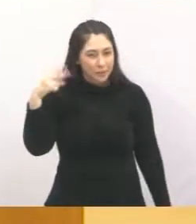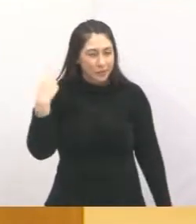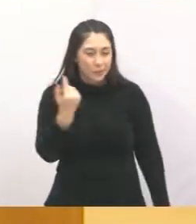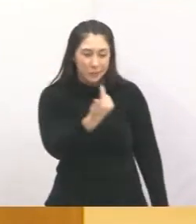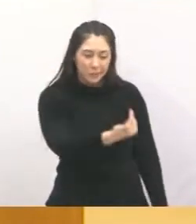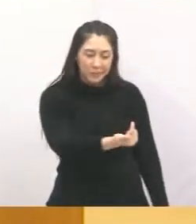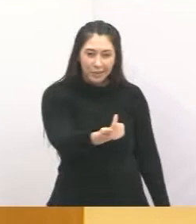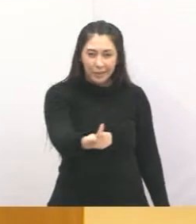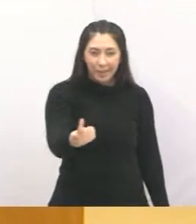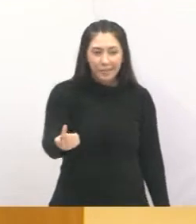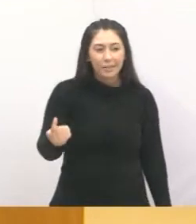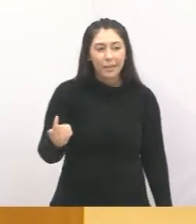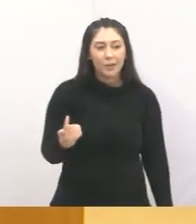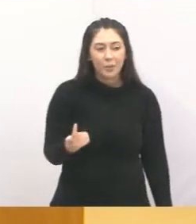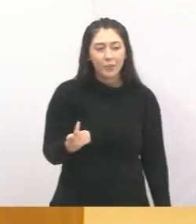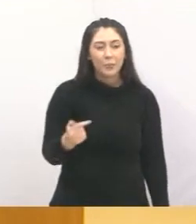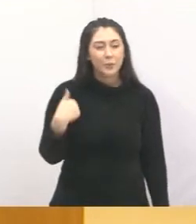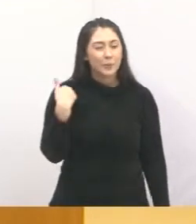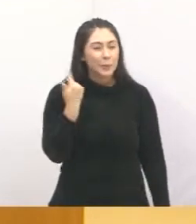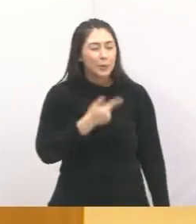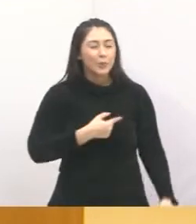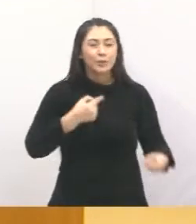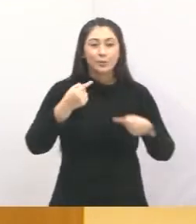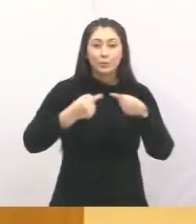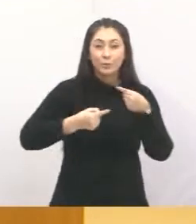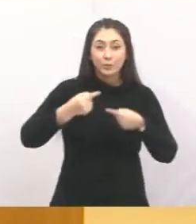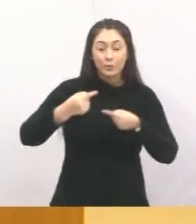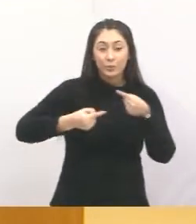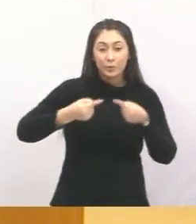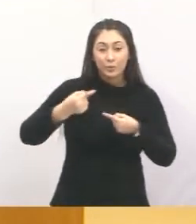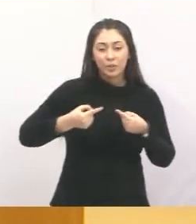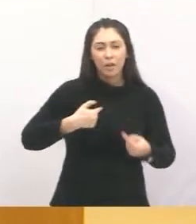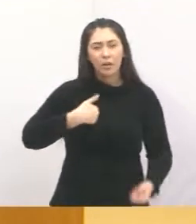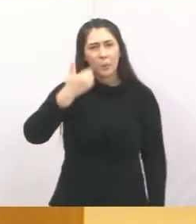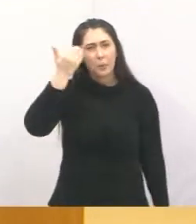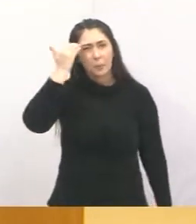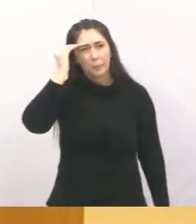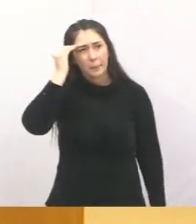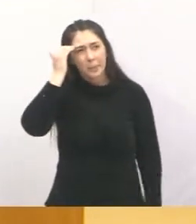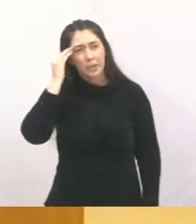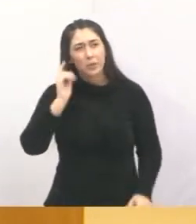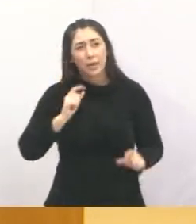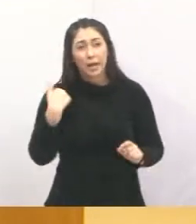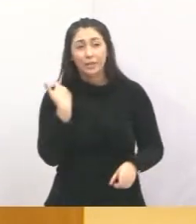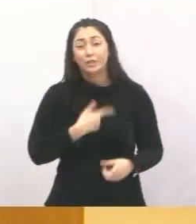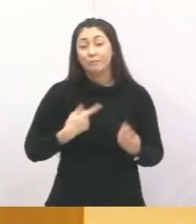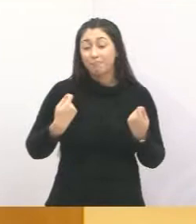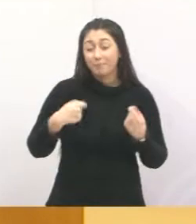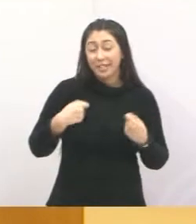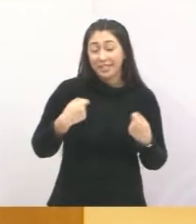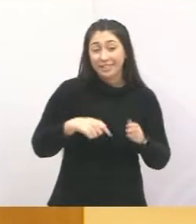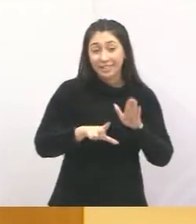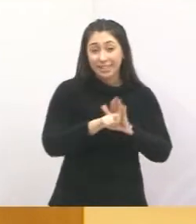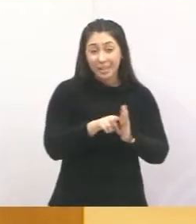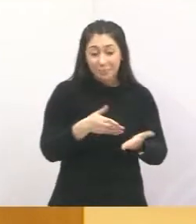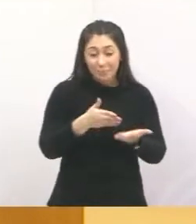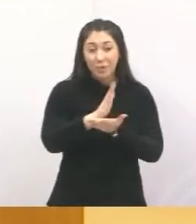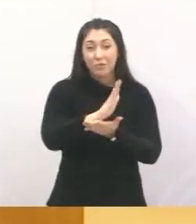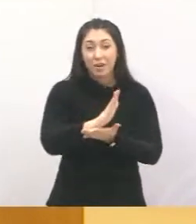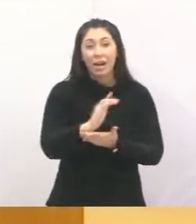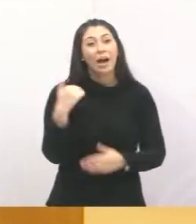presentes, estamos aqui discutindo e tendo que aprovar essa lei para que realmente possamos